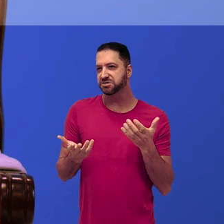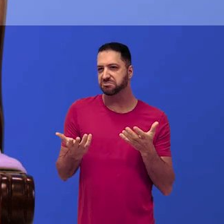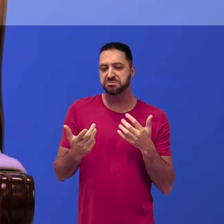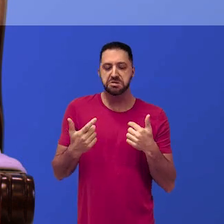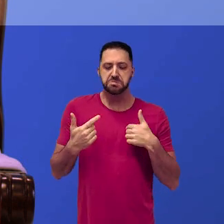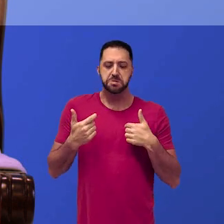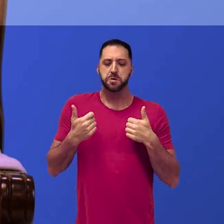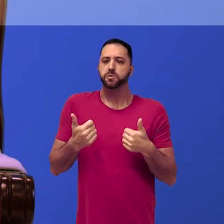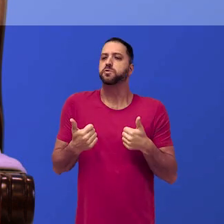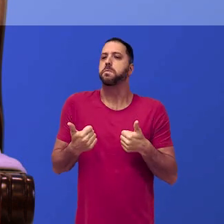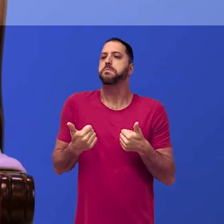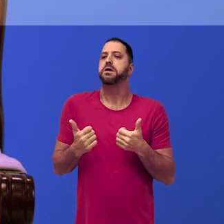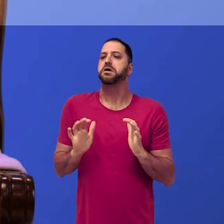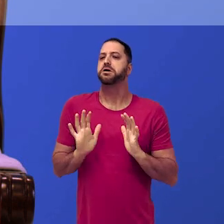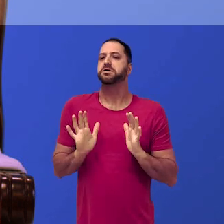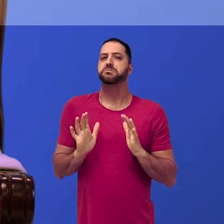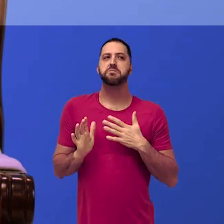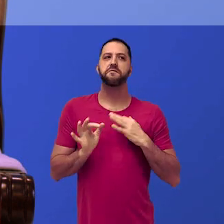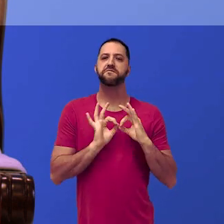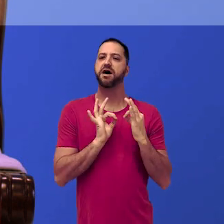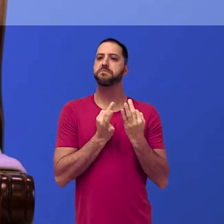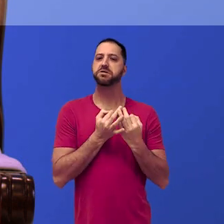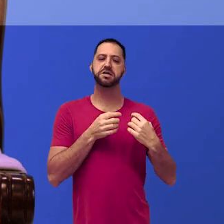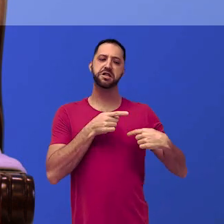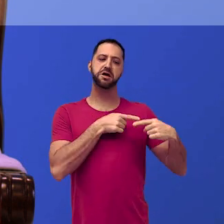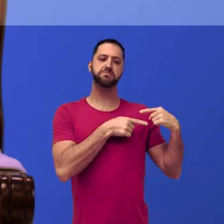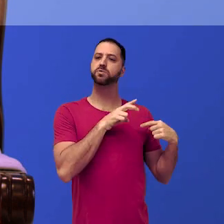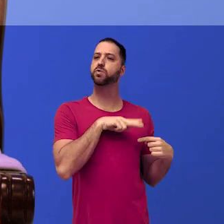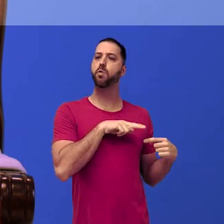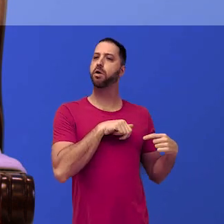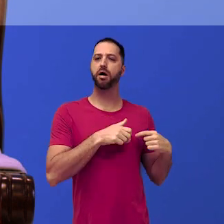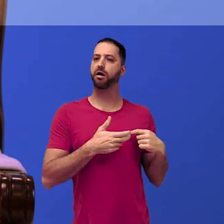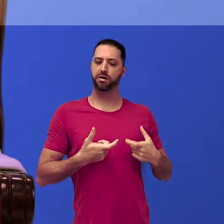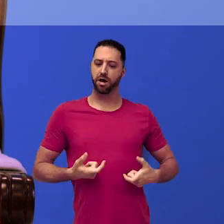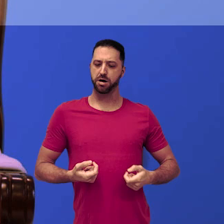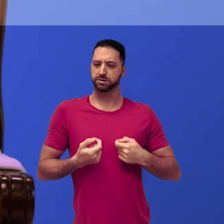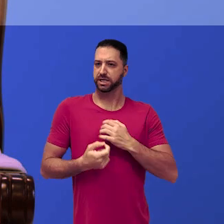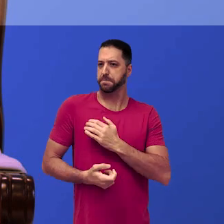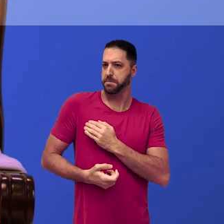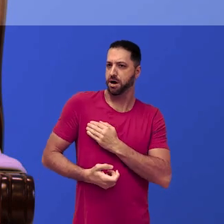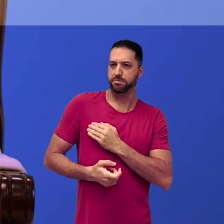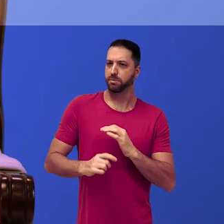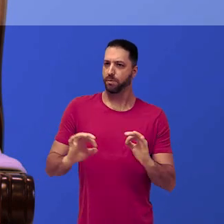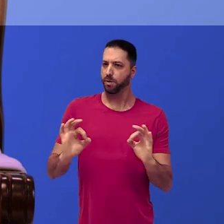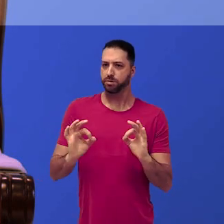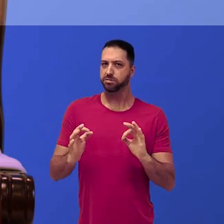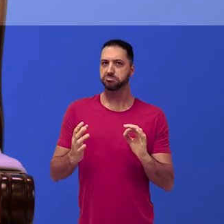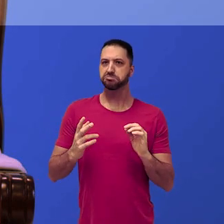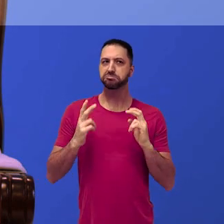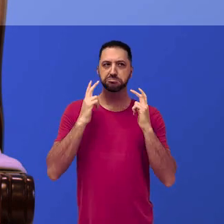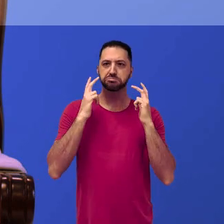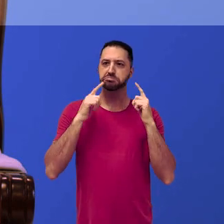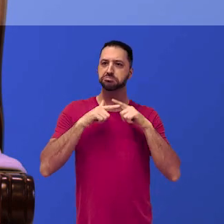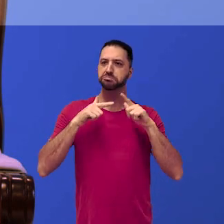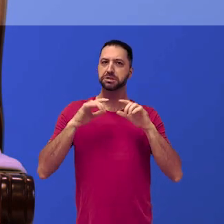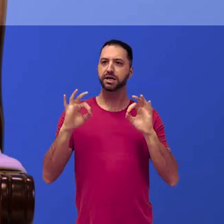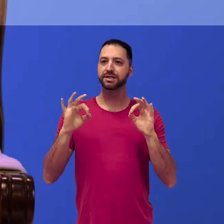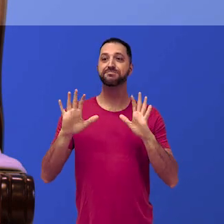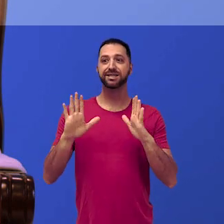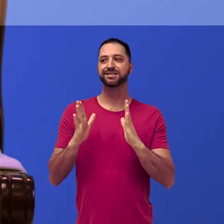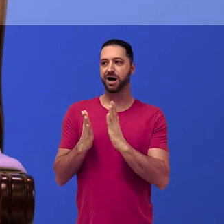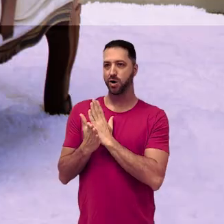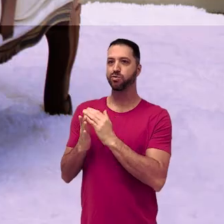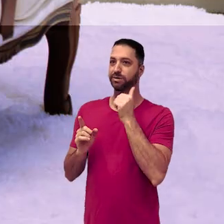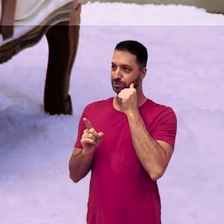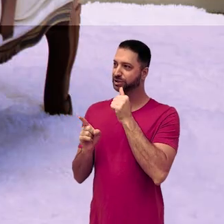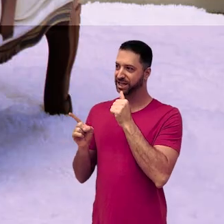que tá tudo bem para ela, não tem nenhum caso na família, ou a genética dela, né, ela nunca teve nada, ela tá